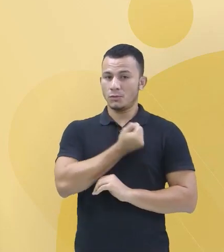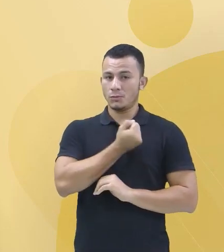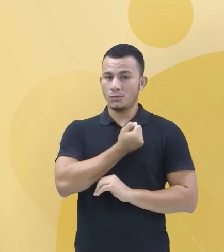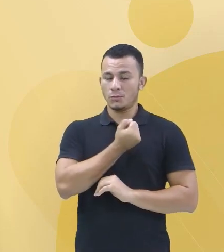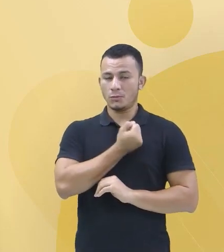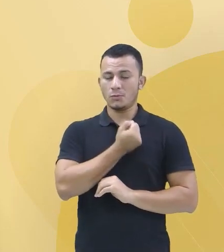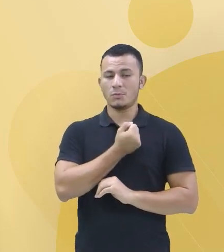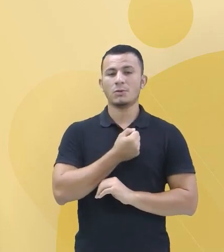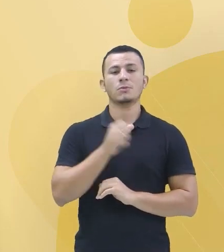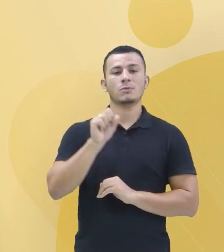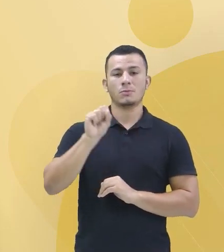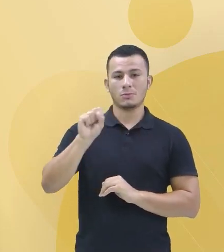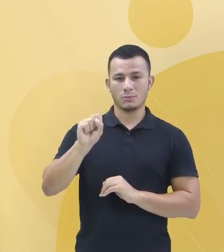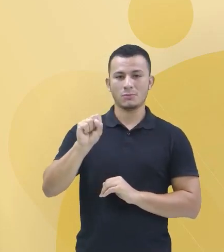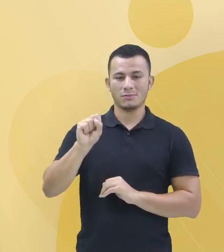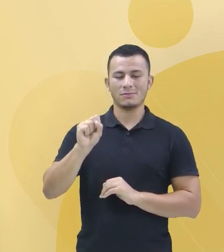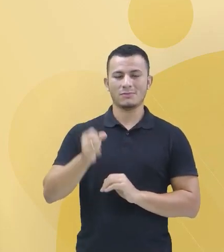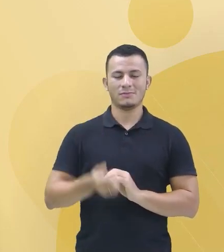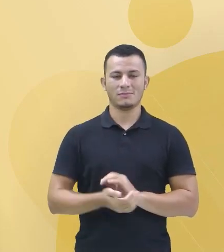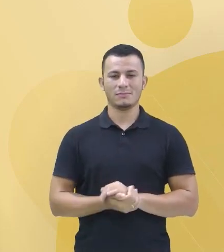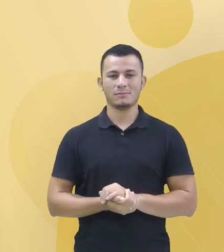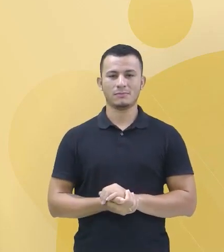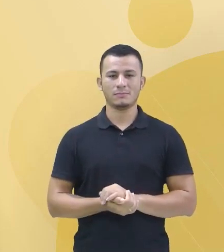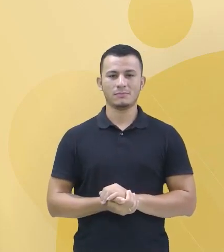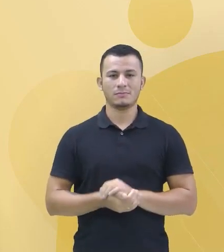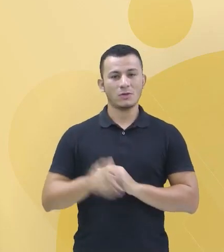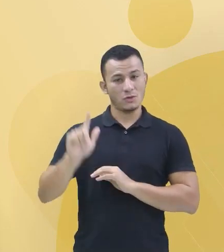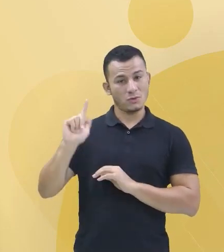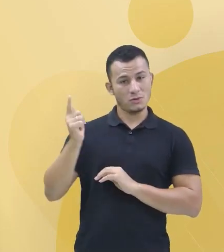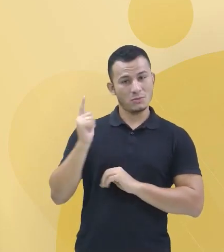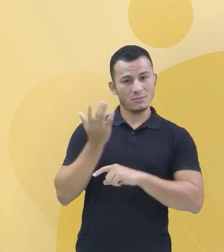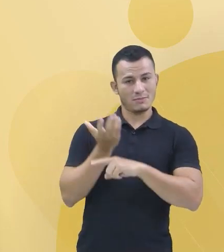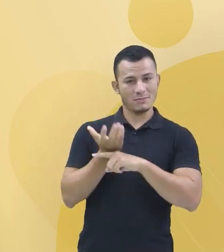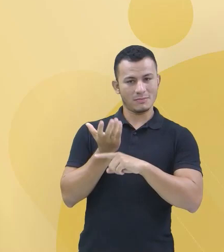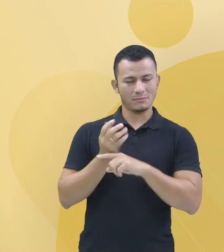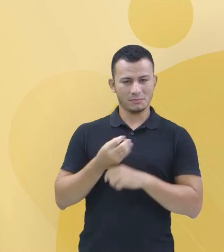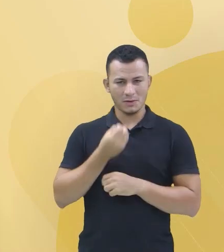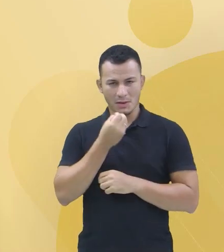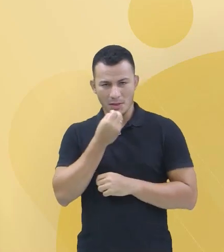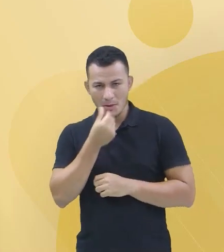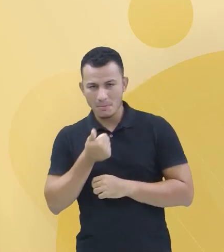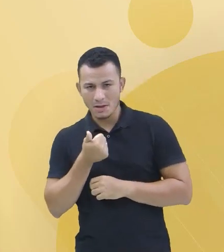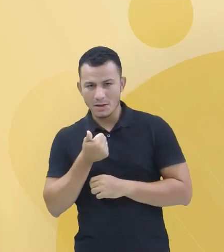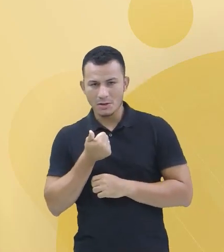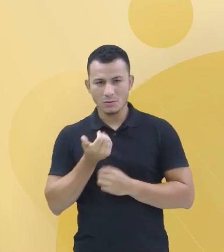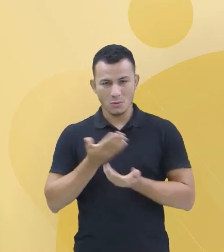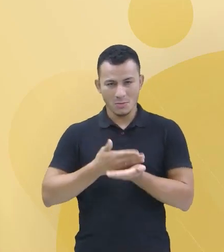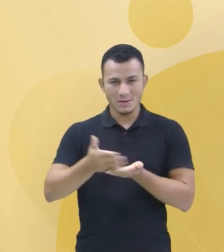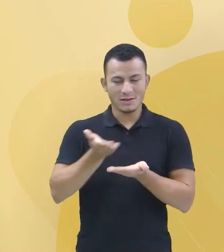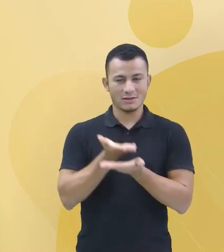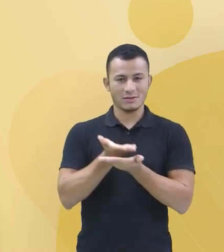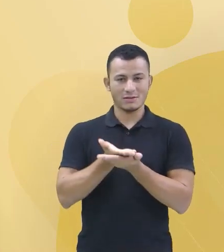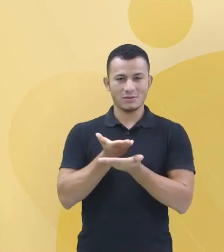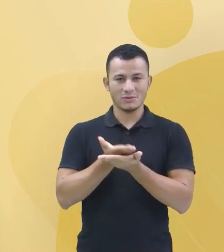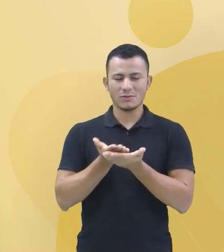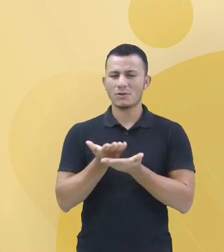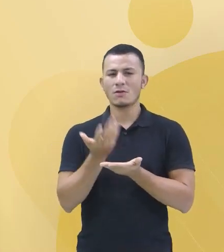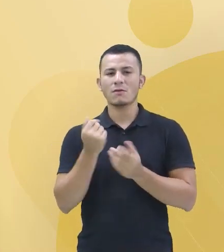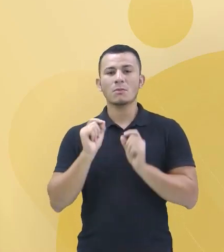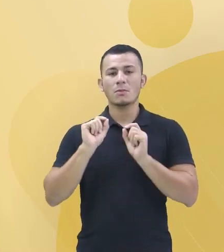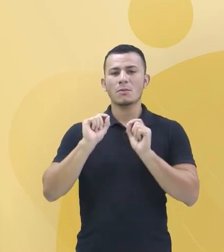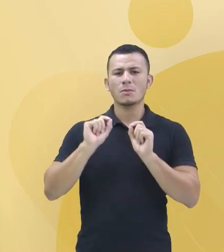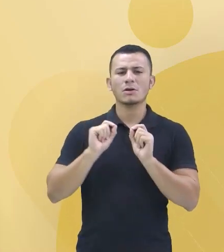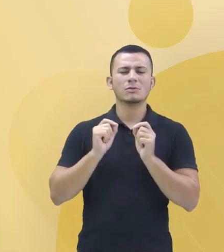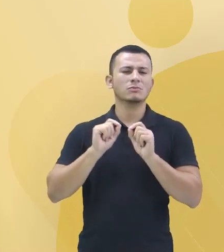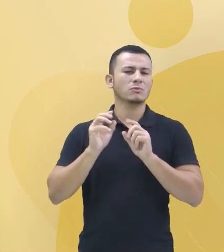de Geografia número 8. E aí, você está bem? Está bem preparado para o estudo de hoje? Então vamos ver ali